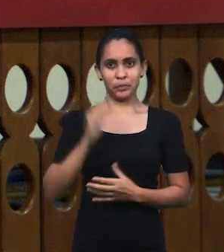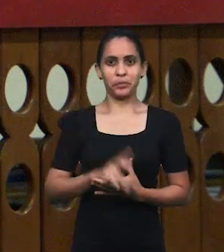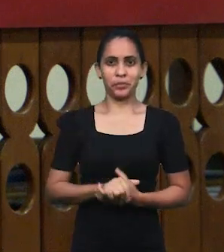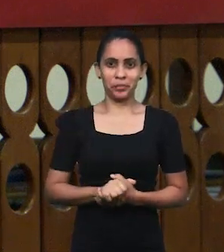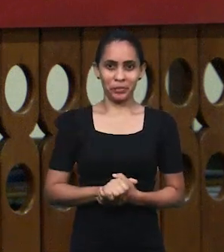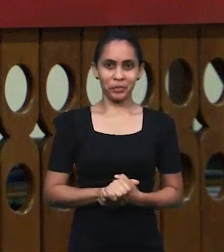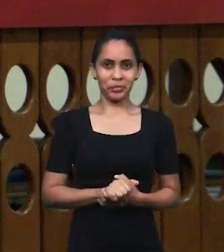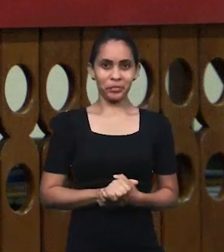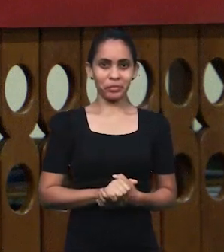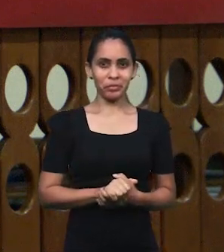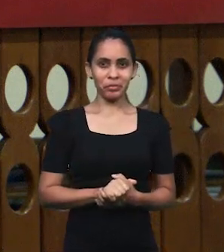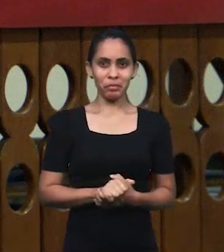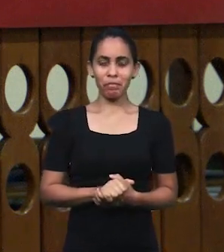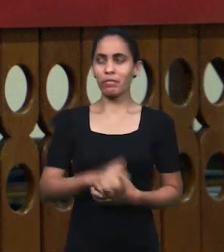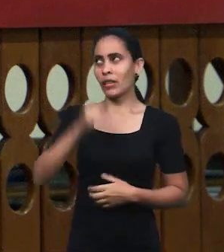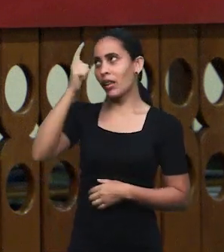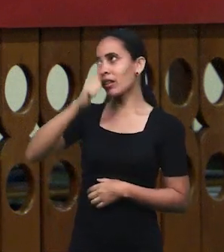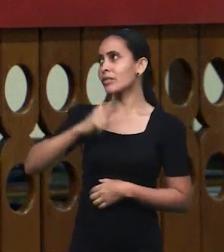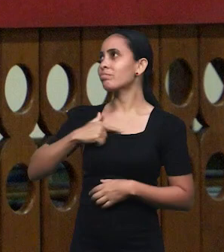espírito.